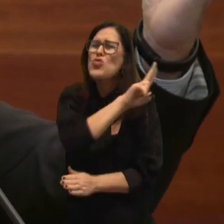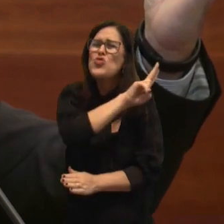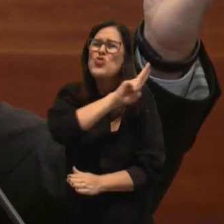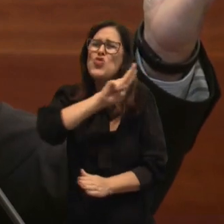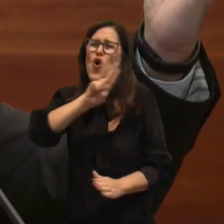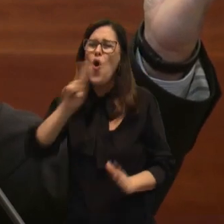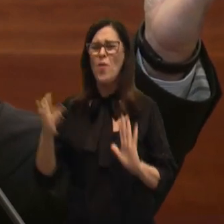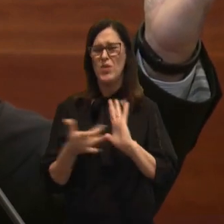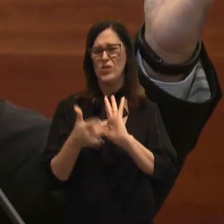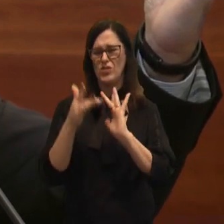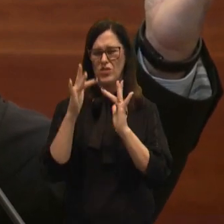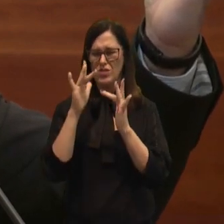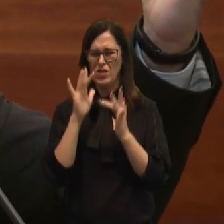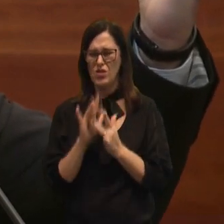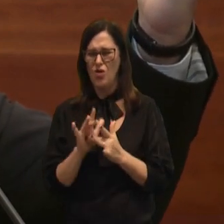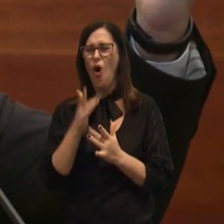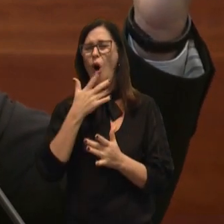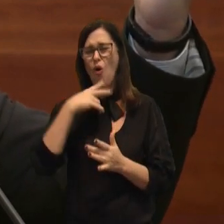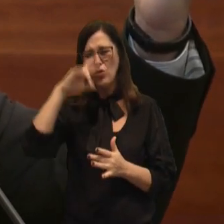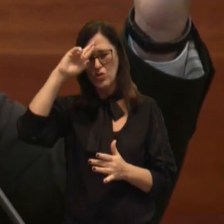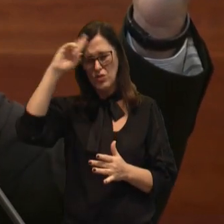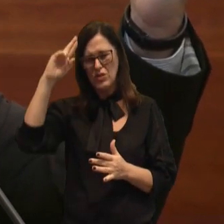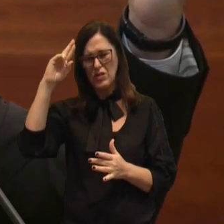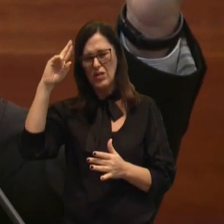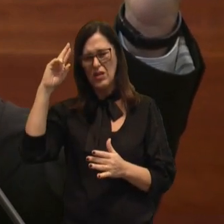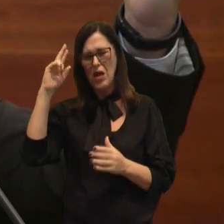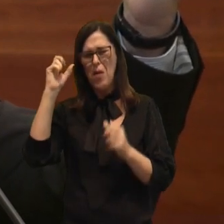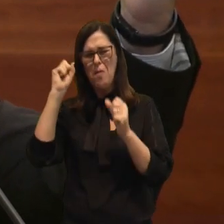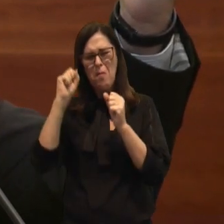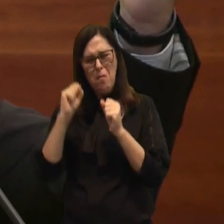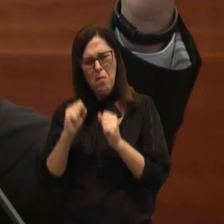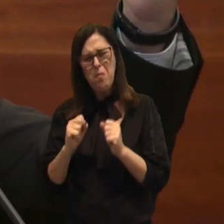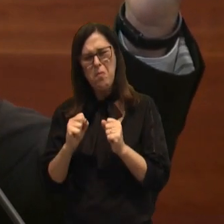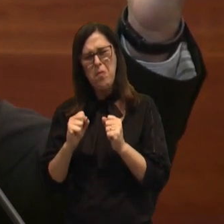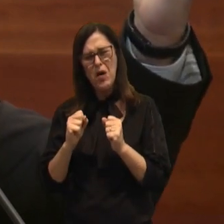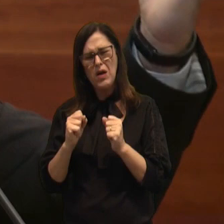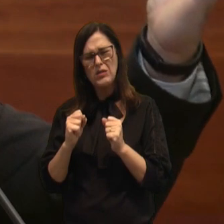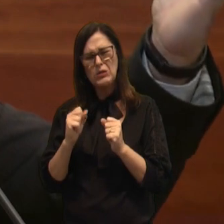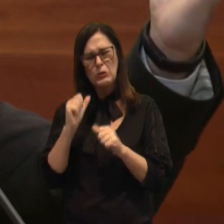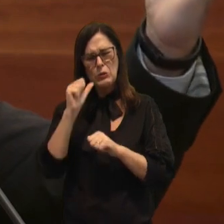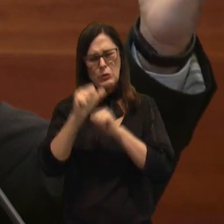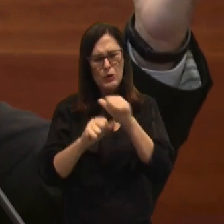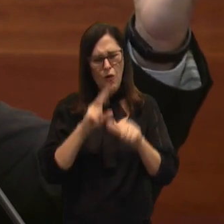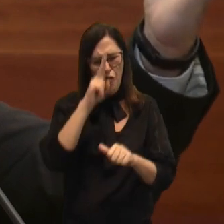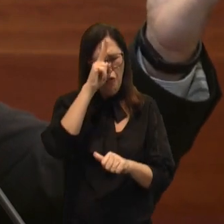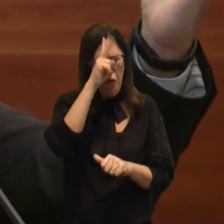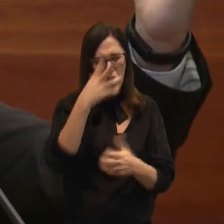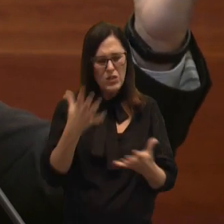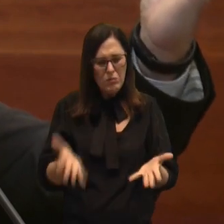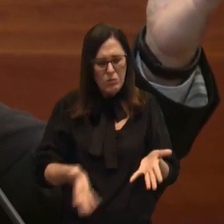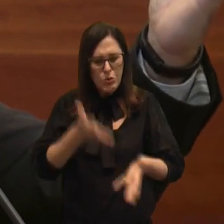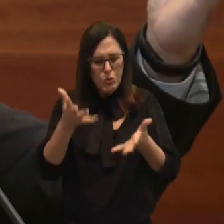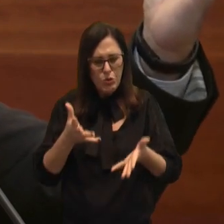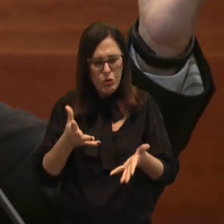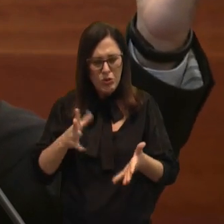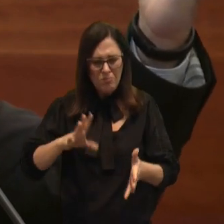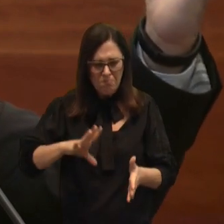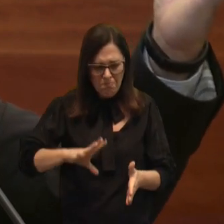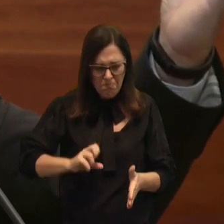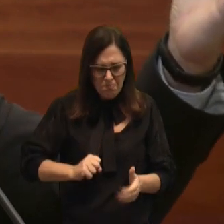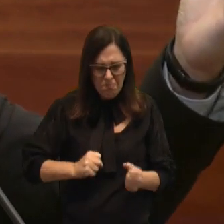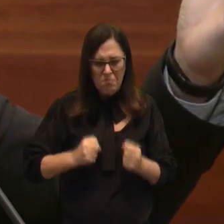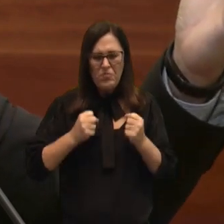de Jesus o Senhor possa estar, ó Deus, renovando as forças, o ânimo, o vigor,